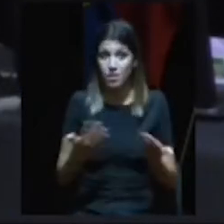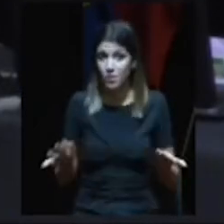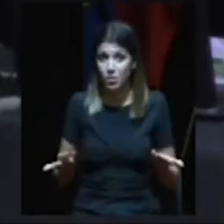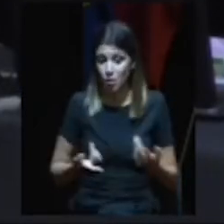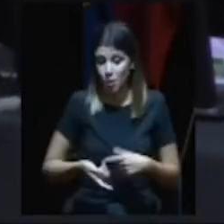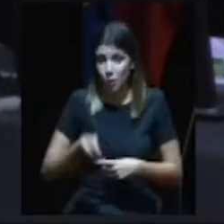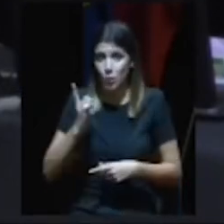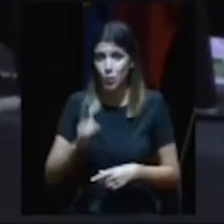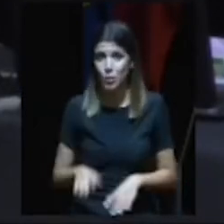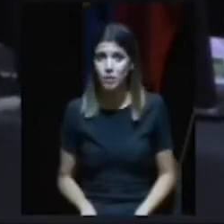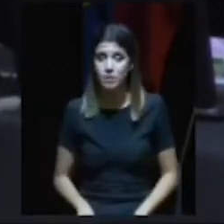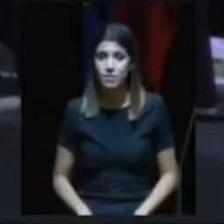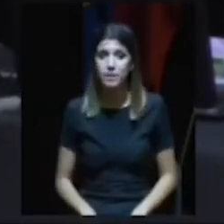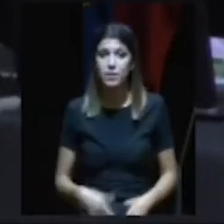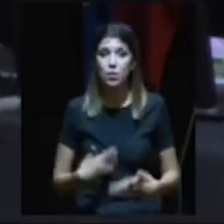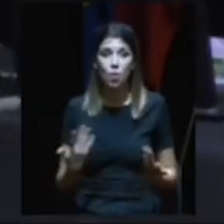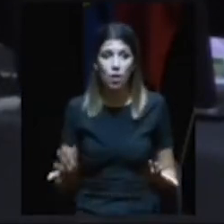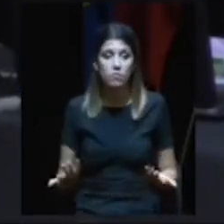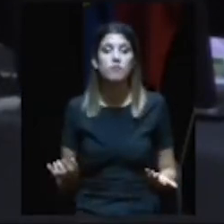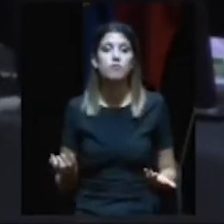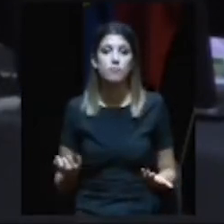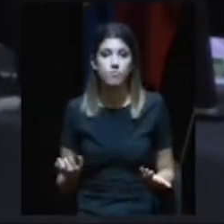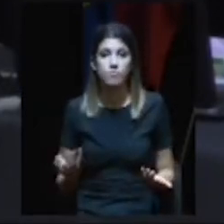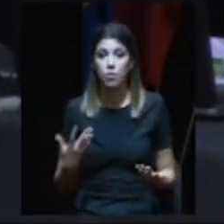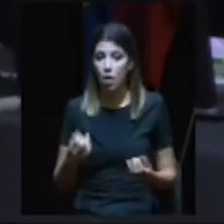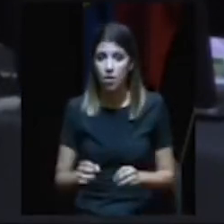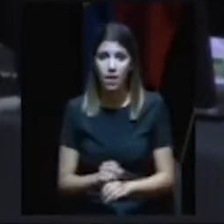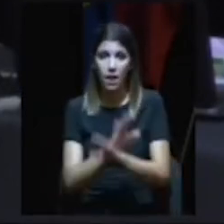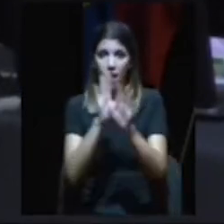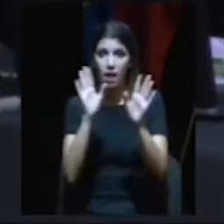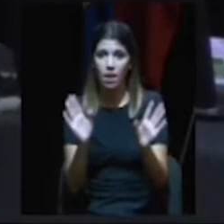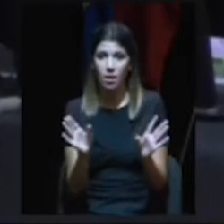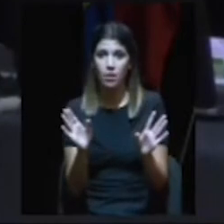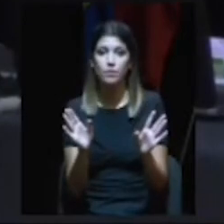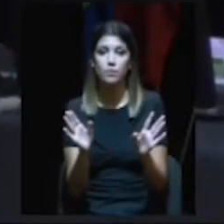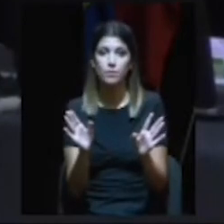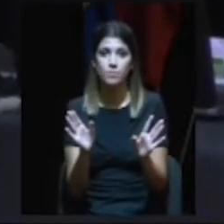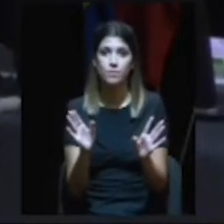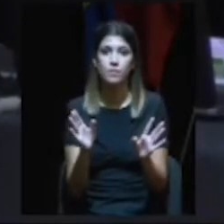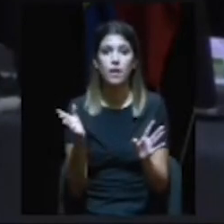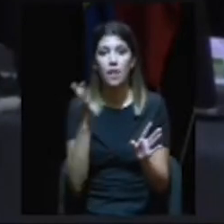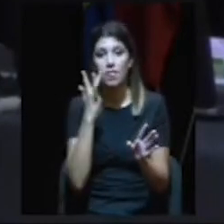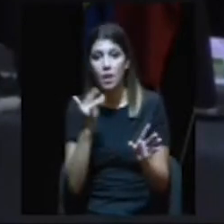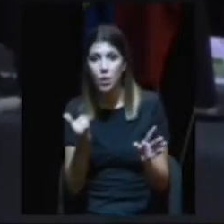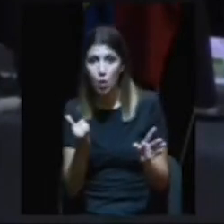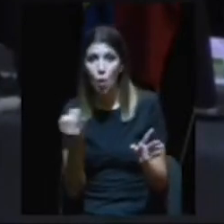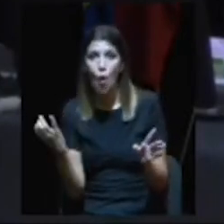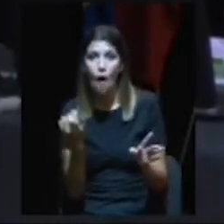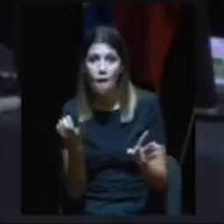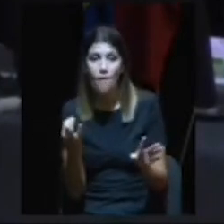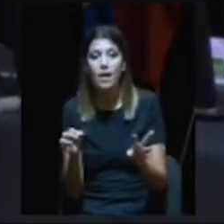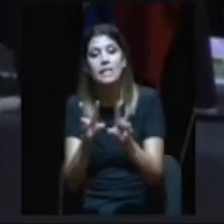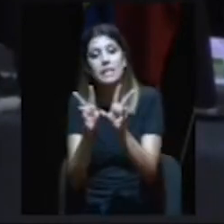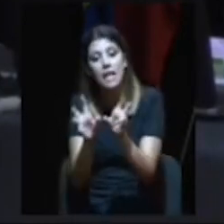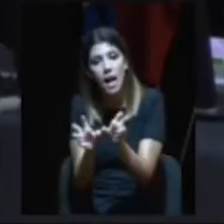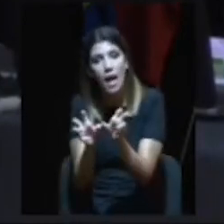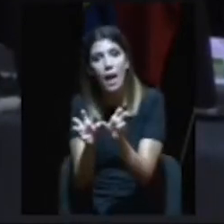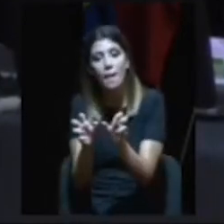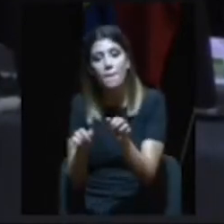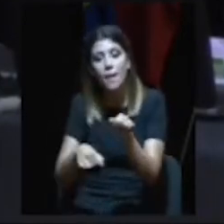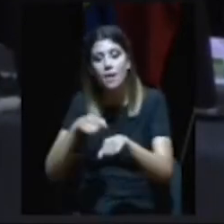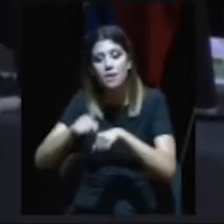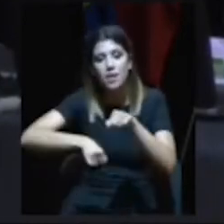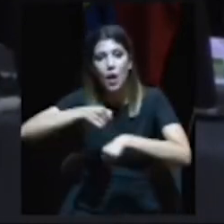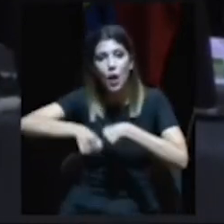E continua a não ser. Isso tem ficado cada vez mais claro. Tentou-se, à volta do tema